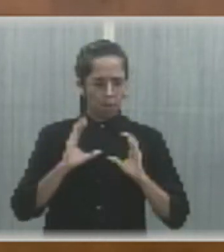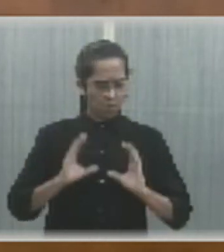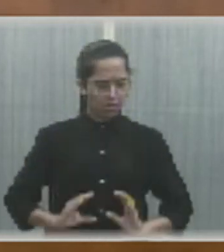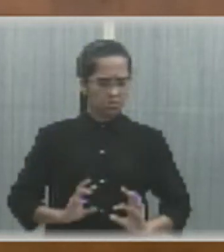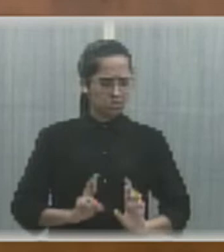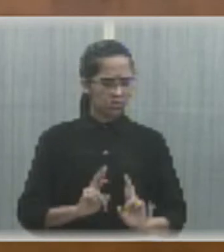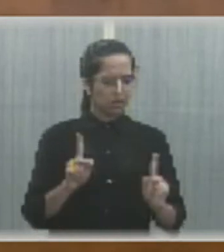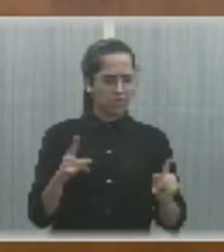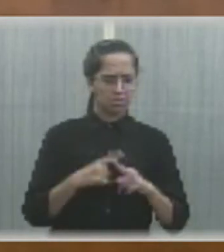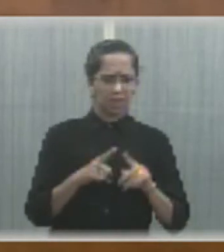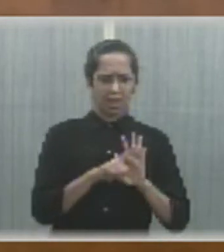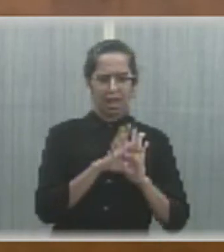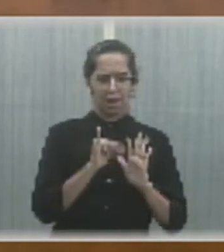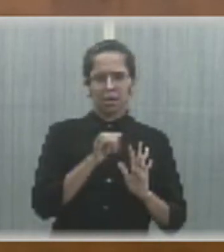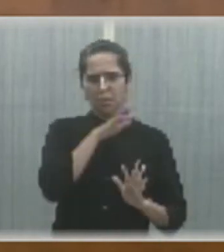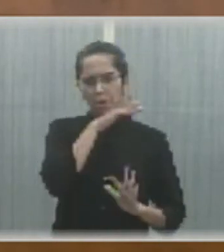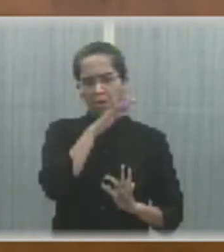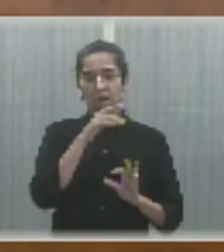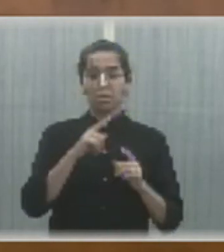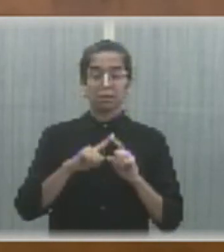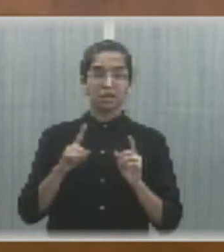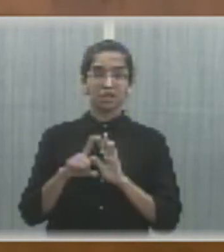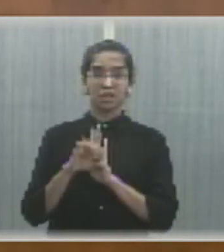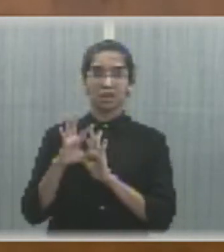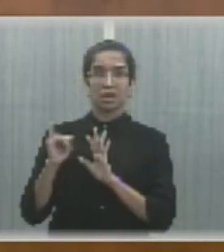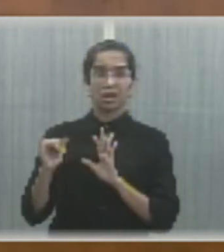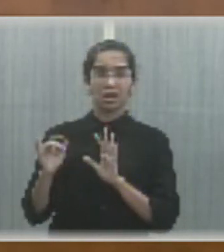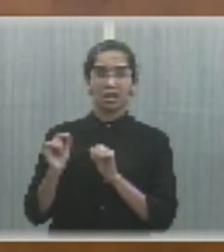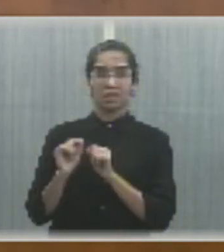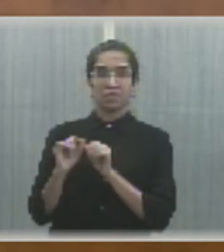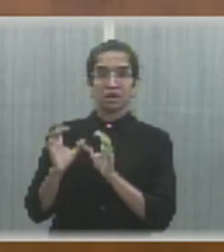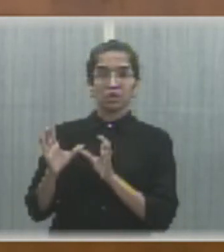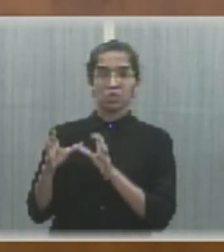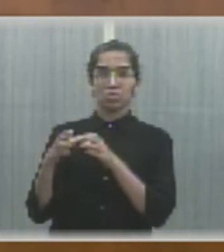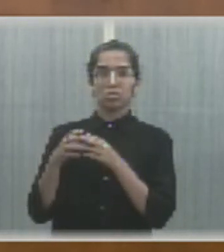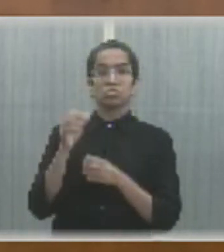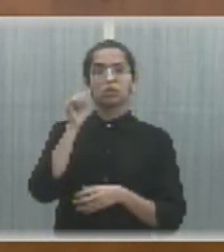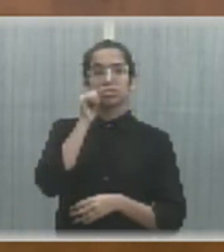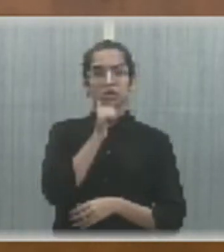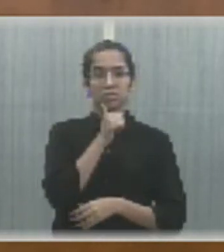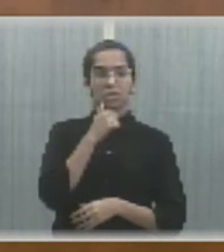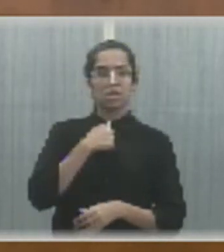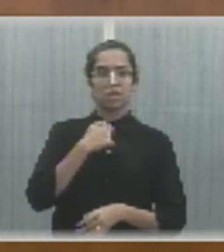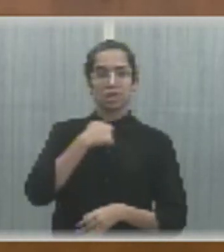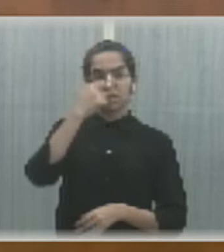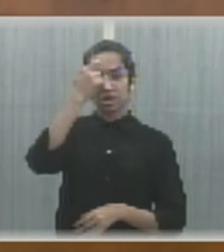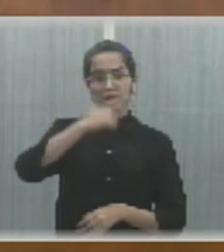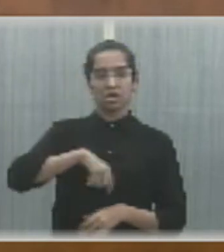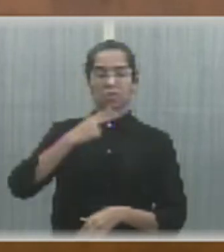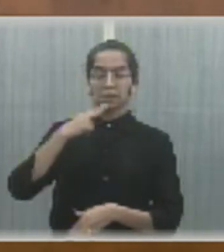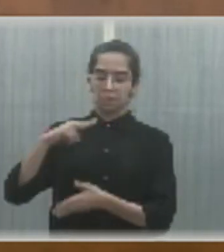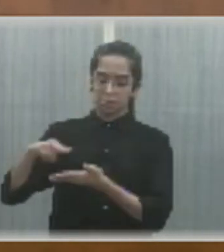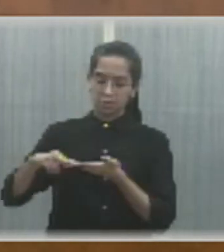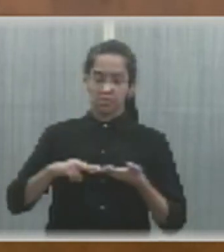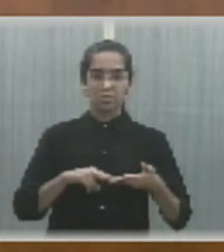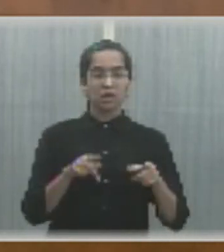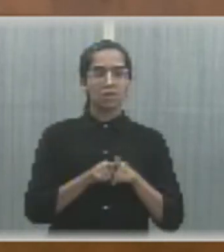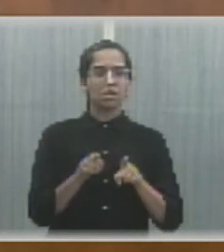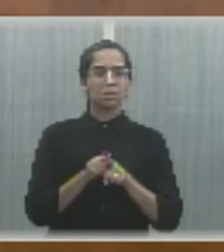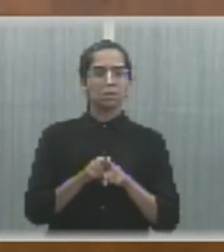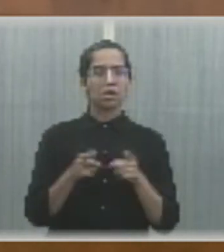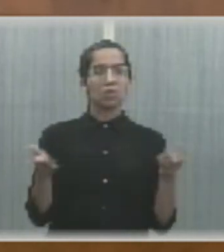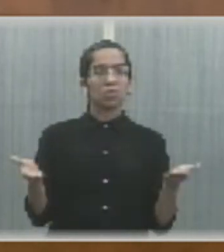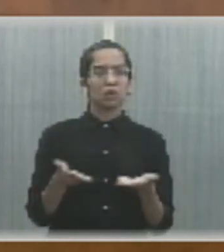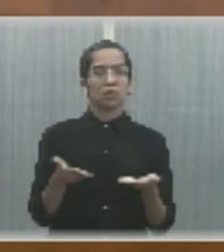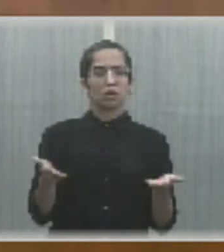lei dessa. Essa lei foi apresentada por um grupo de mulheres, foi eu que recebi, como recebi hoje, deputado